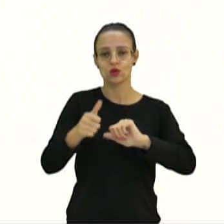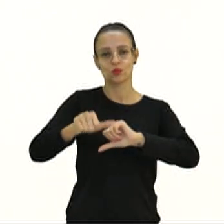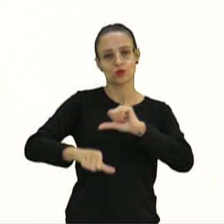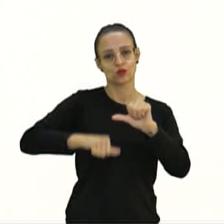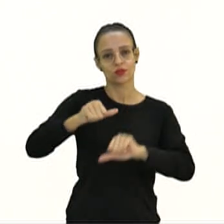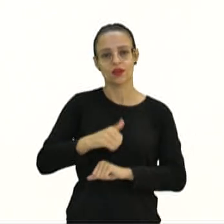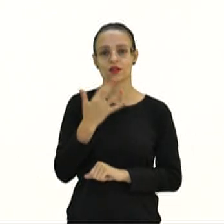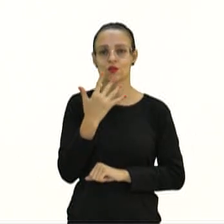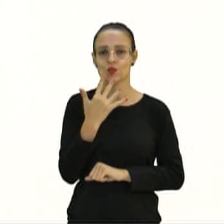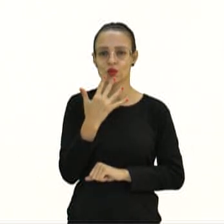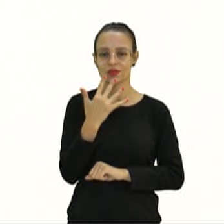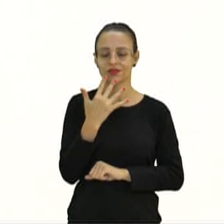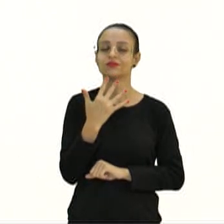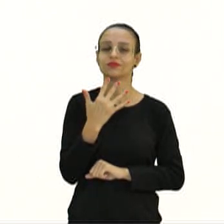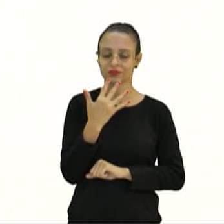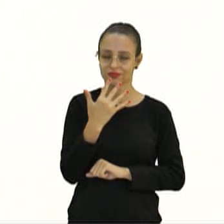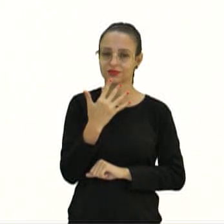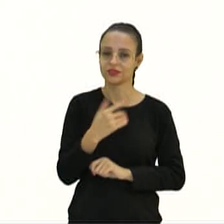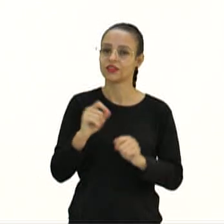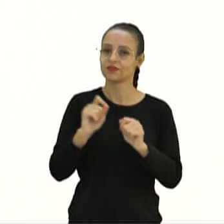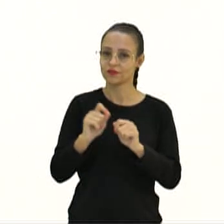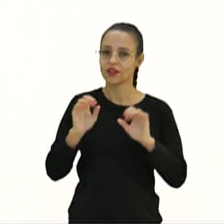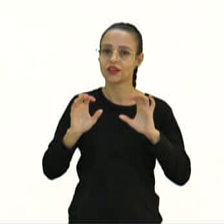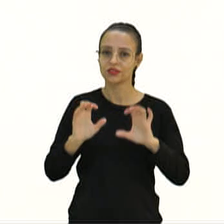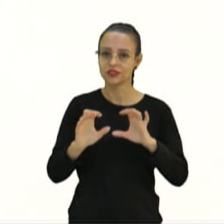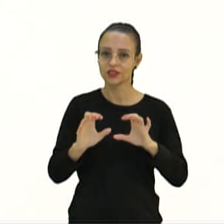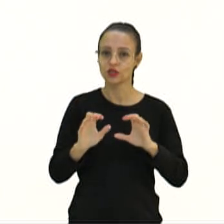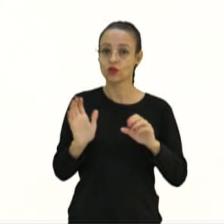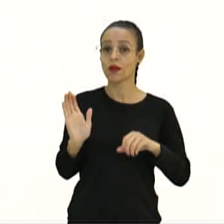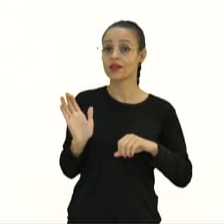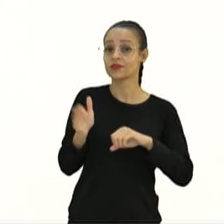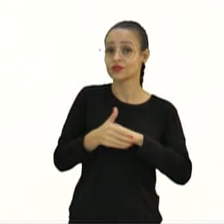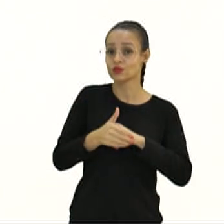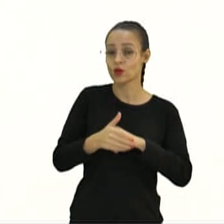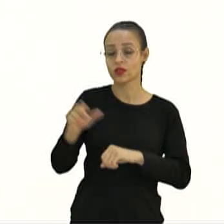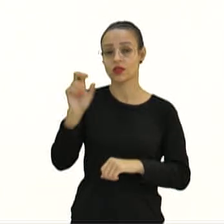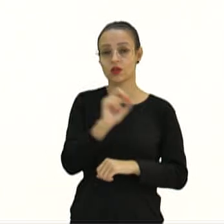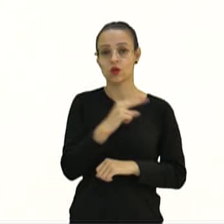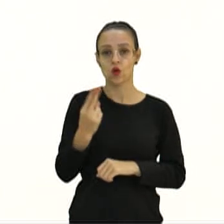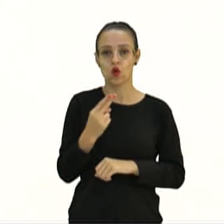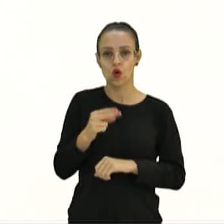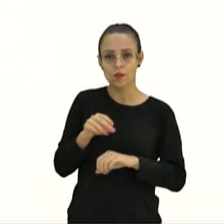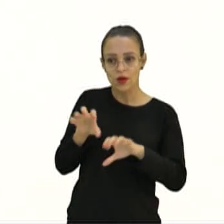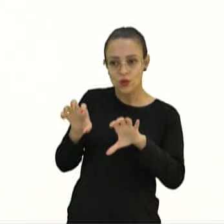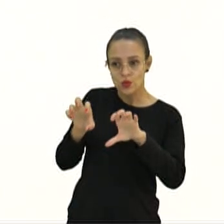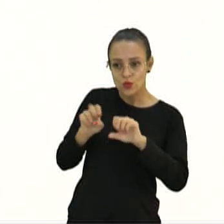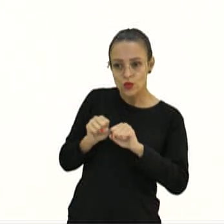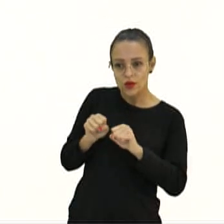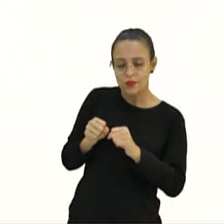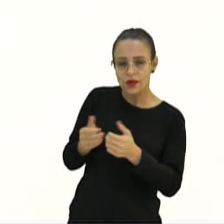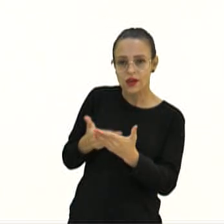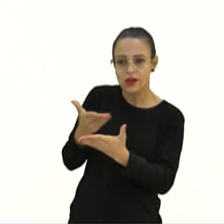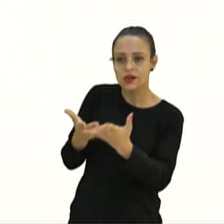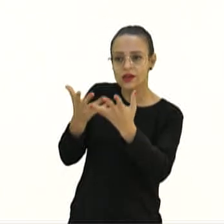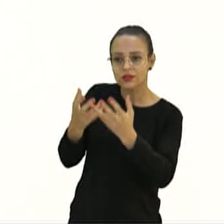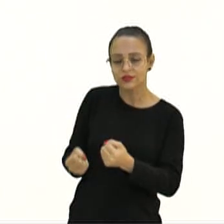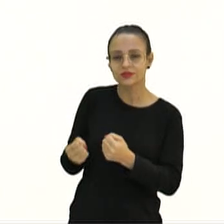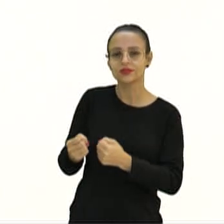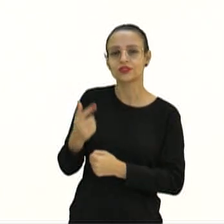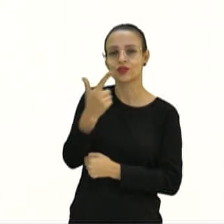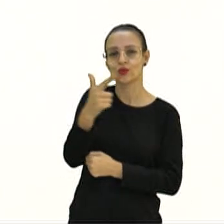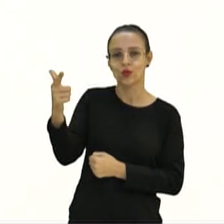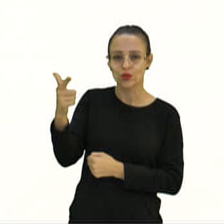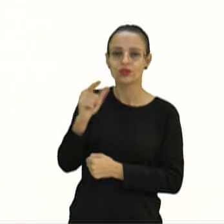cor da pele deles. E eles fazem isso para se camuflar, ou então para atrair parceiros, ou então até mesmo para defender